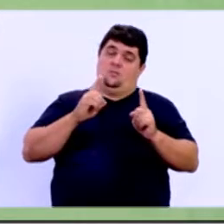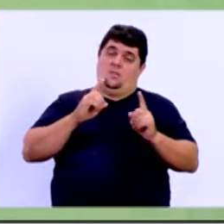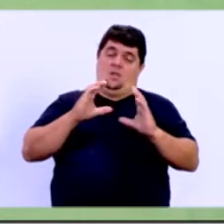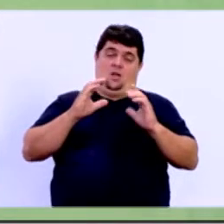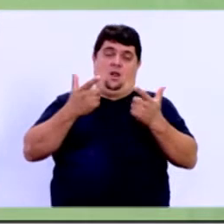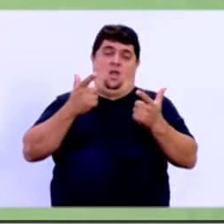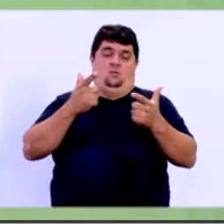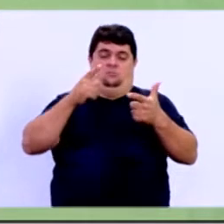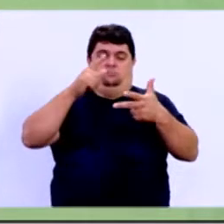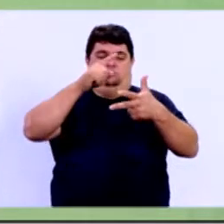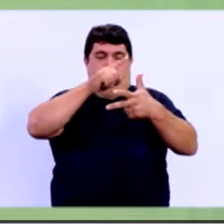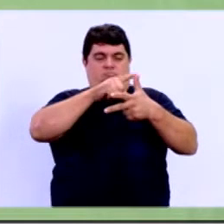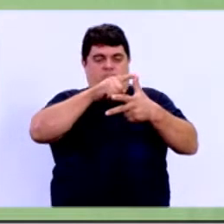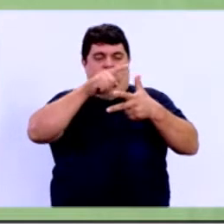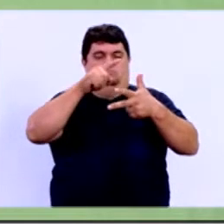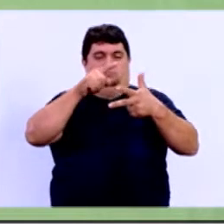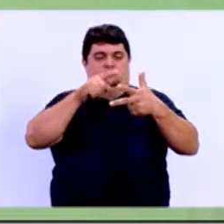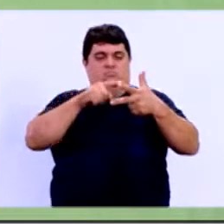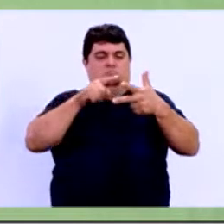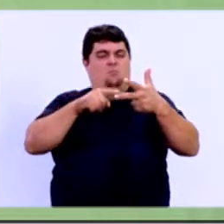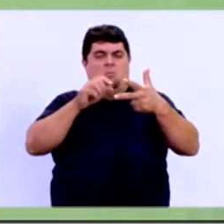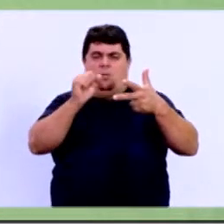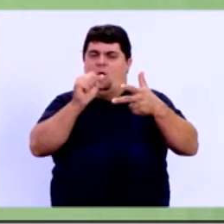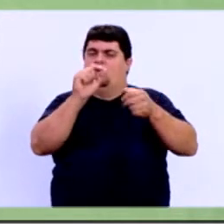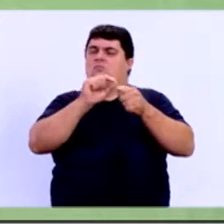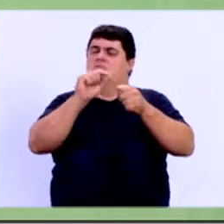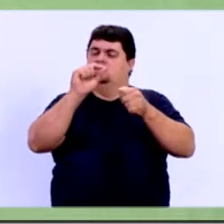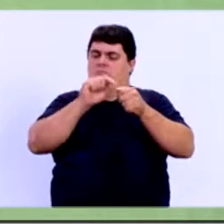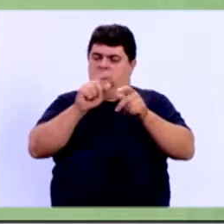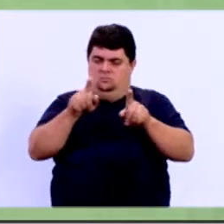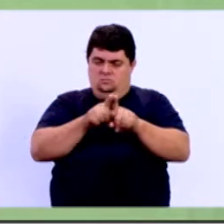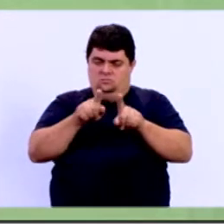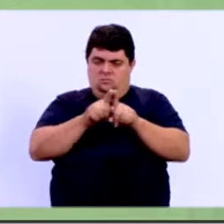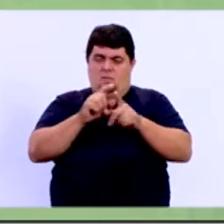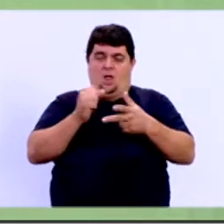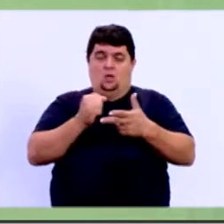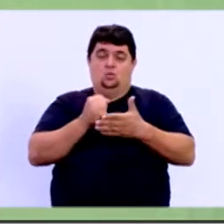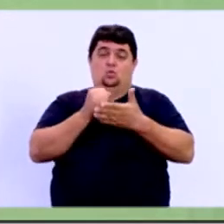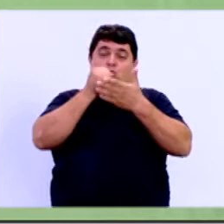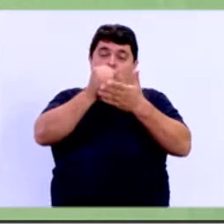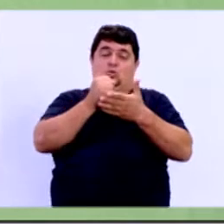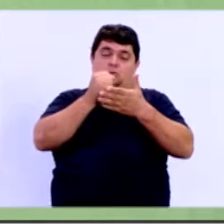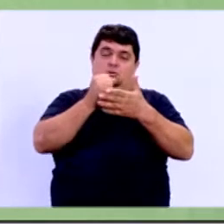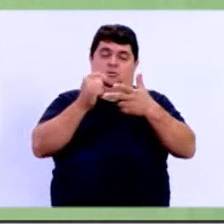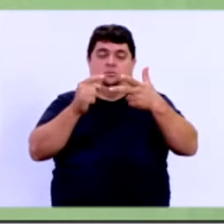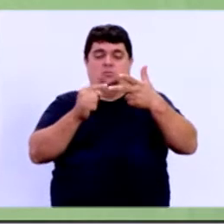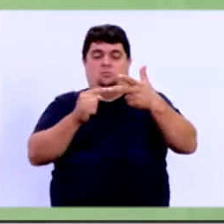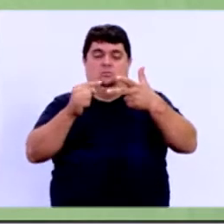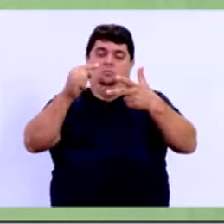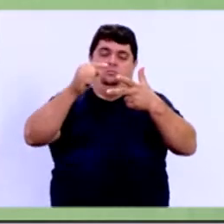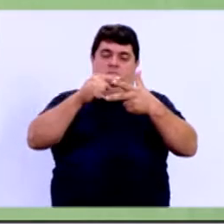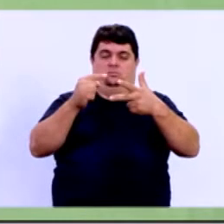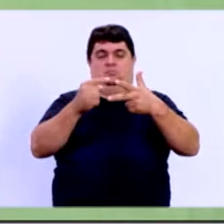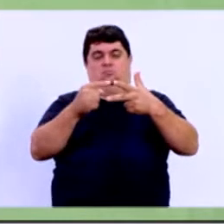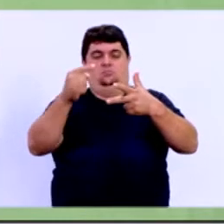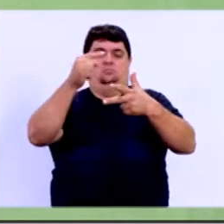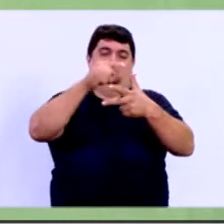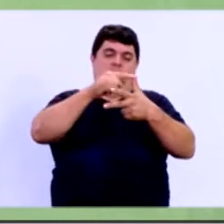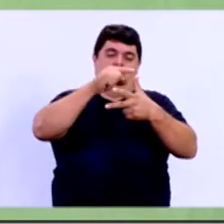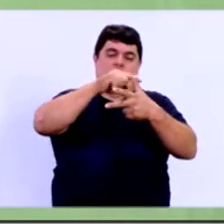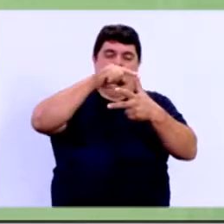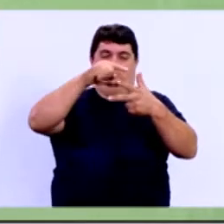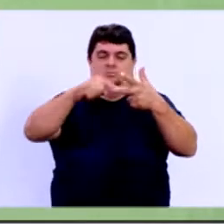desse também pode elaborar ou eventualmente elabora o seu planejamento de execução